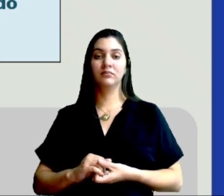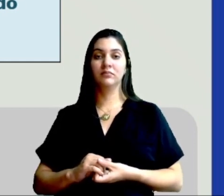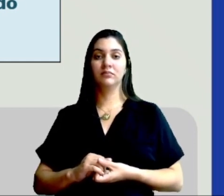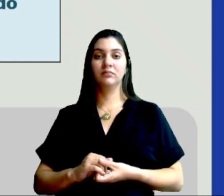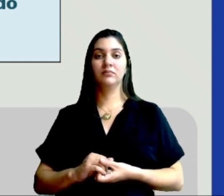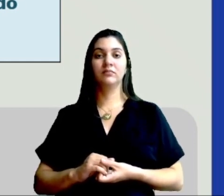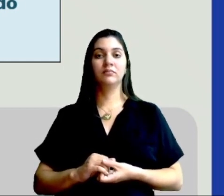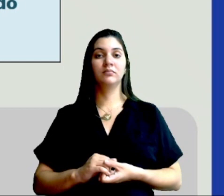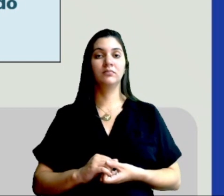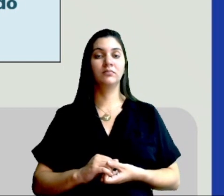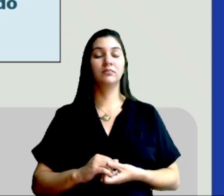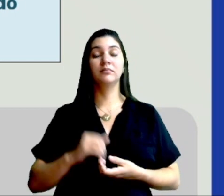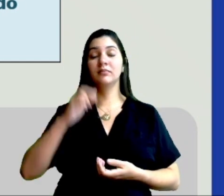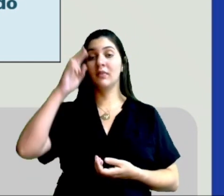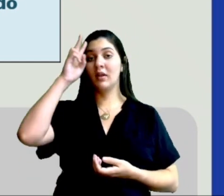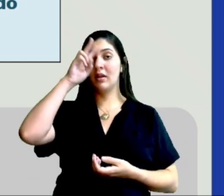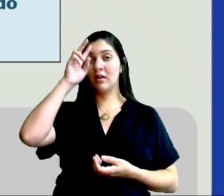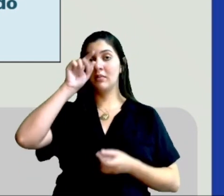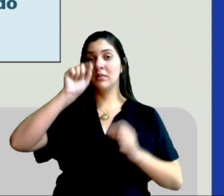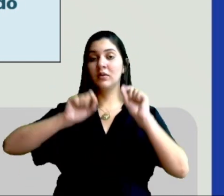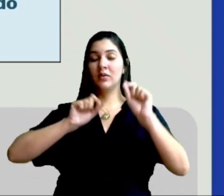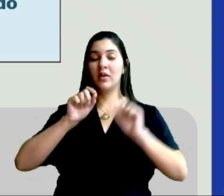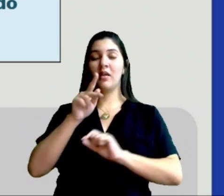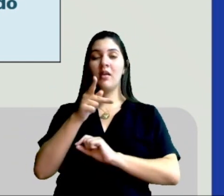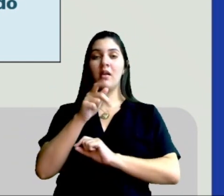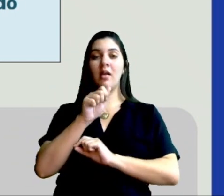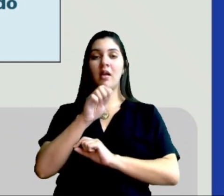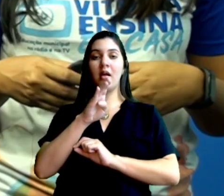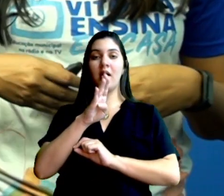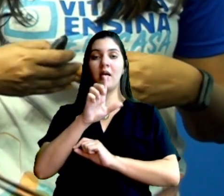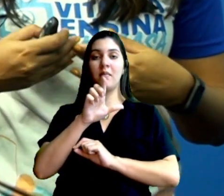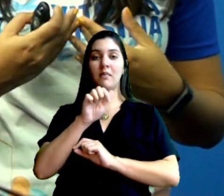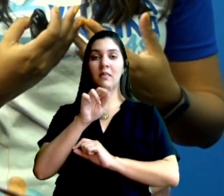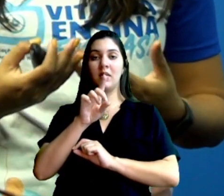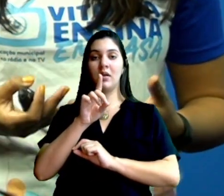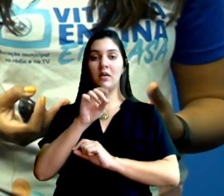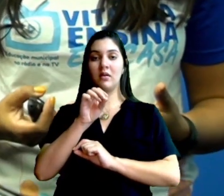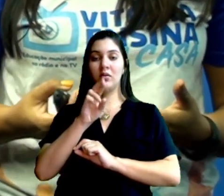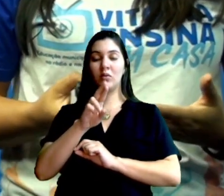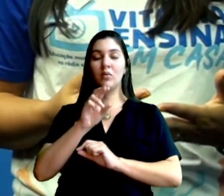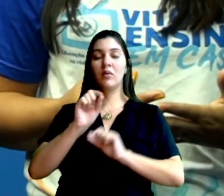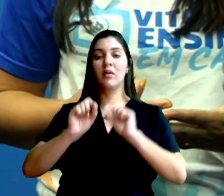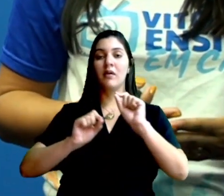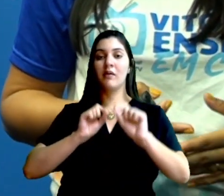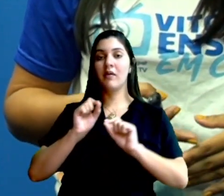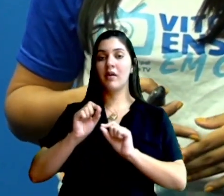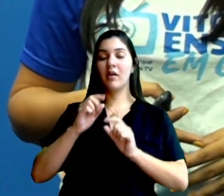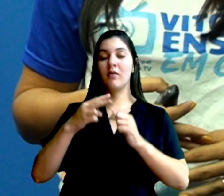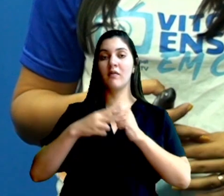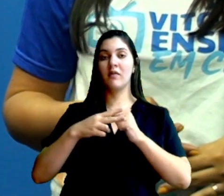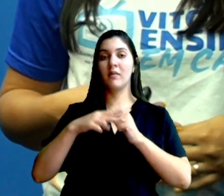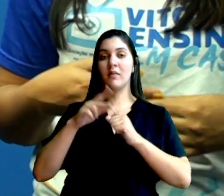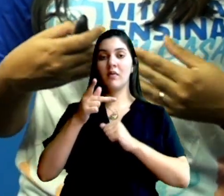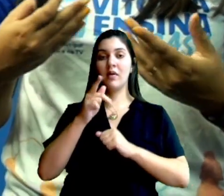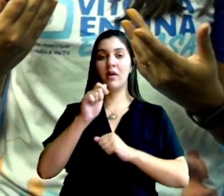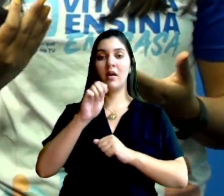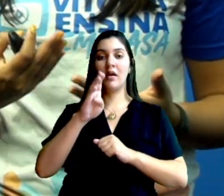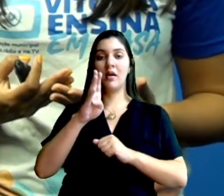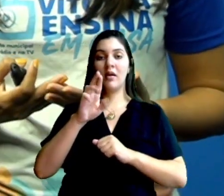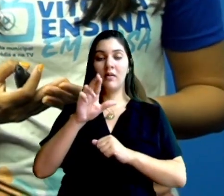habrán hablado. Lembrando que hablado é o verbo hablar em espanhol, que